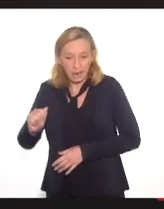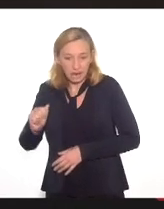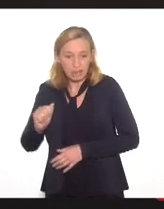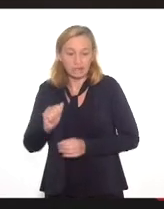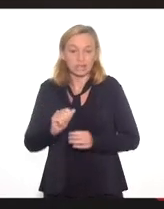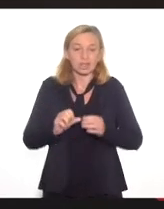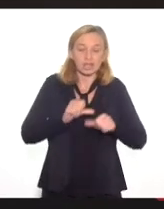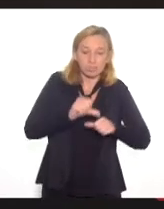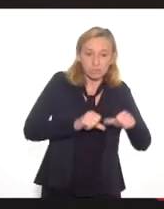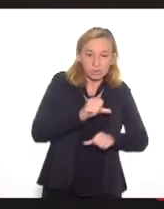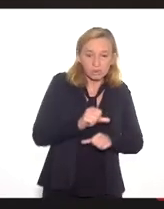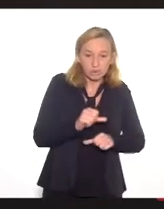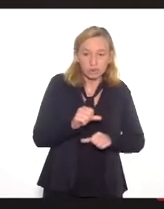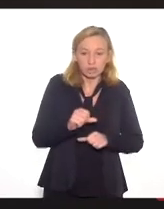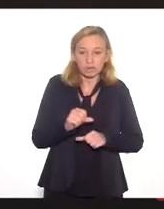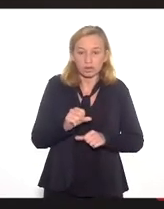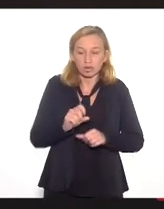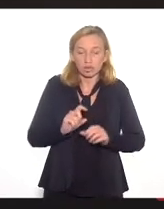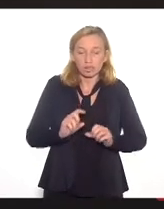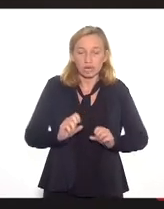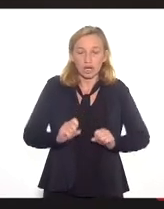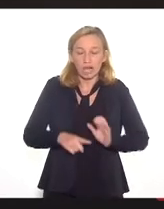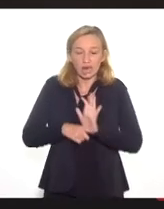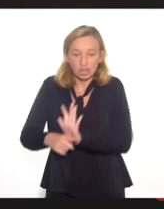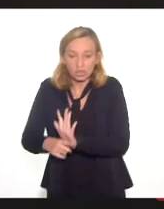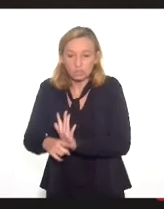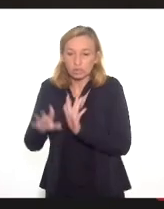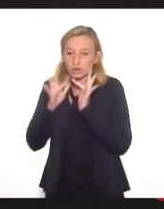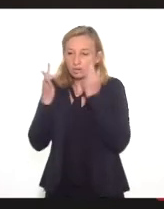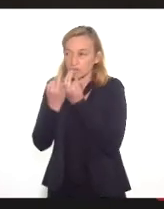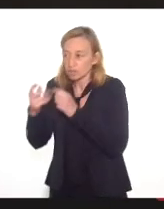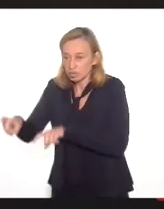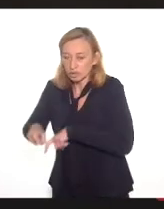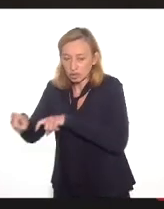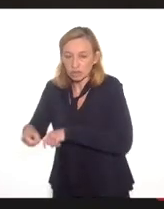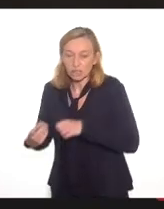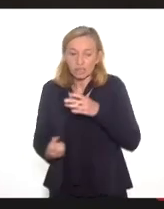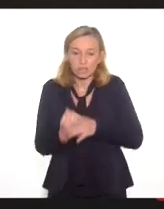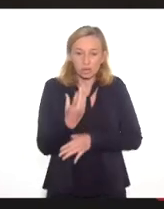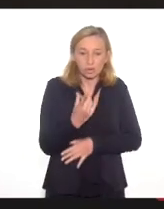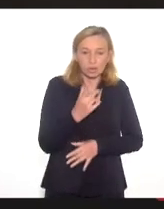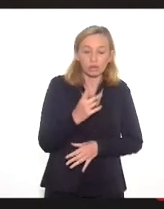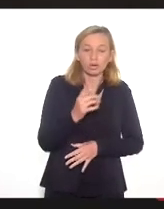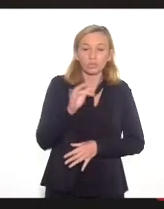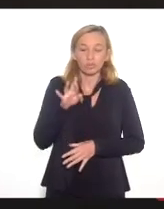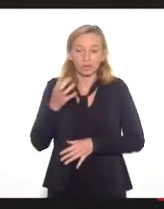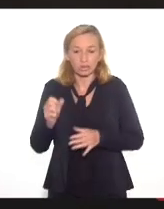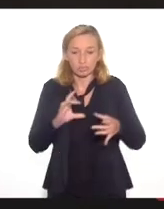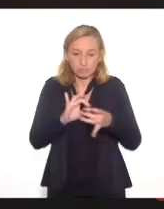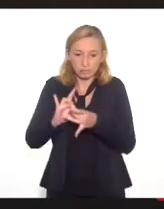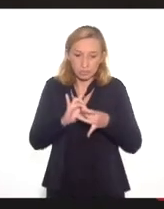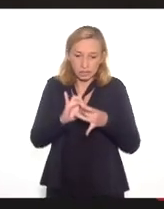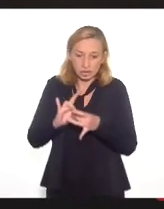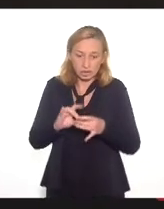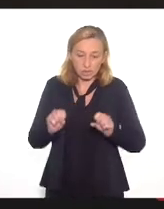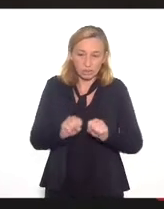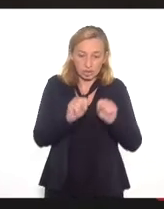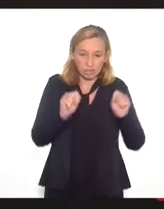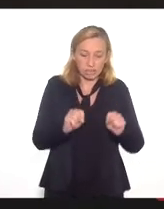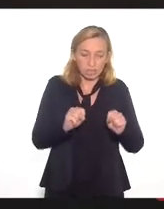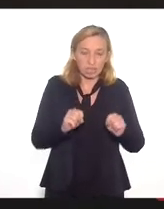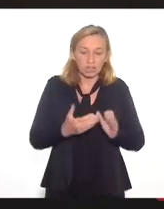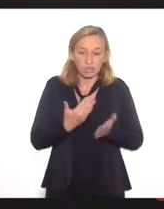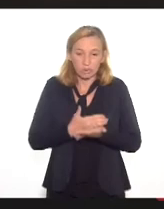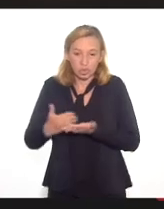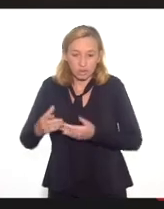remodelou o Programa Nacional de Fortalecimento da Agricultura Familiar o Pronaf criou o Programa de Um Milhão de Cisternas e começou a instalação de